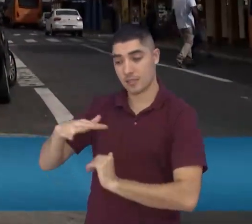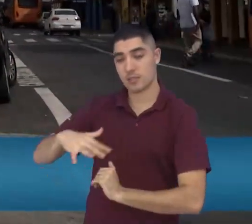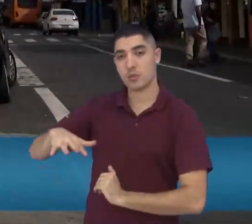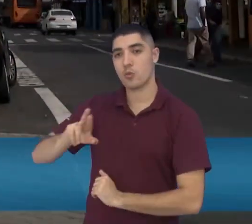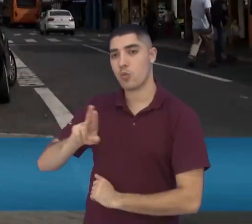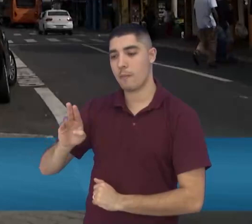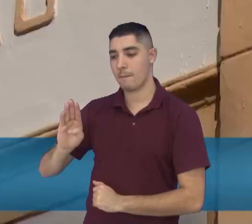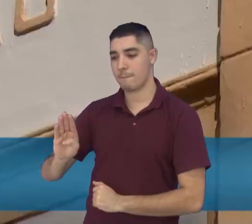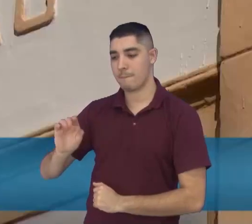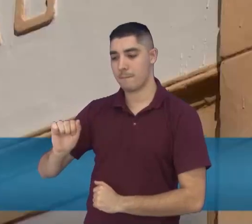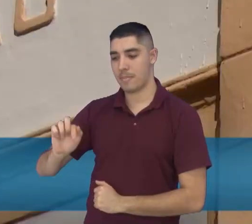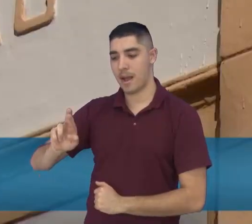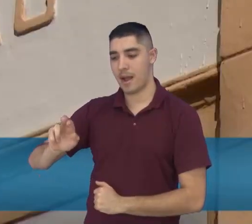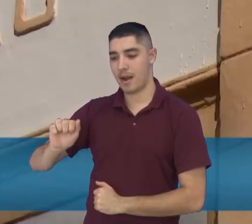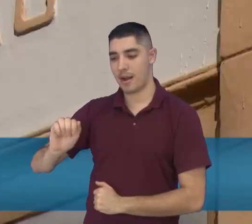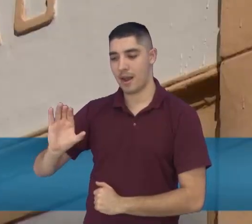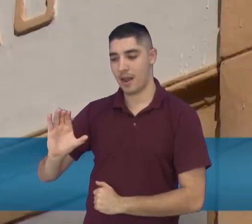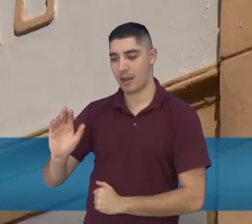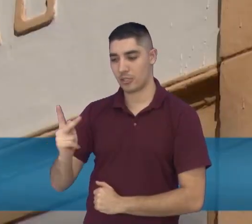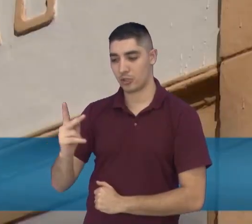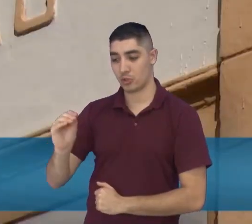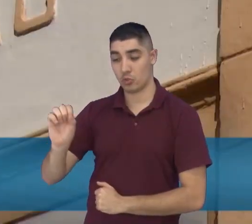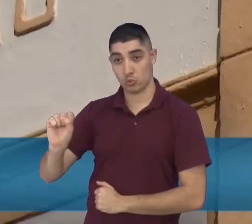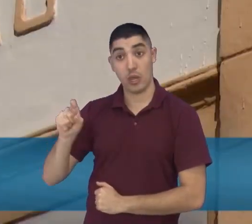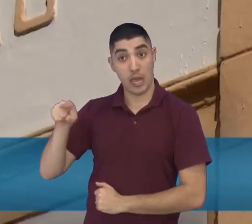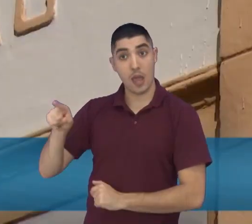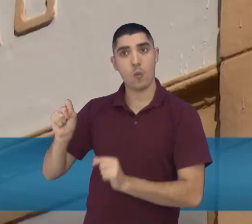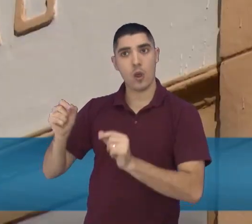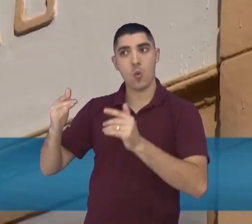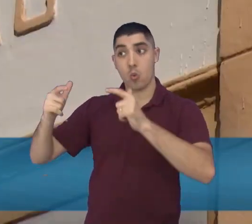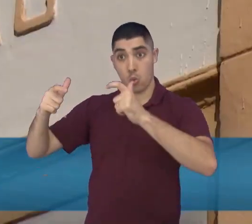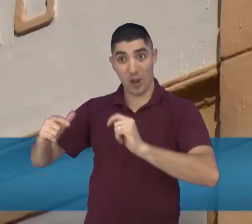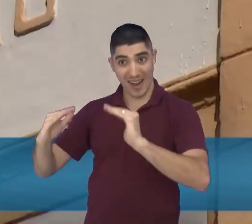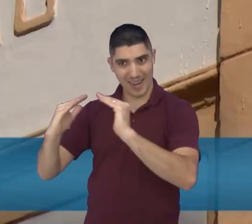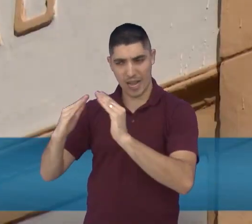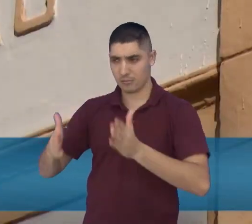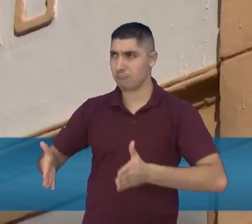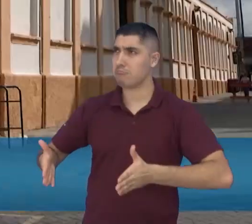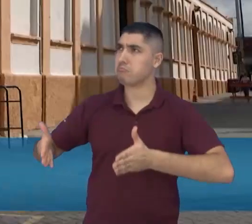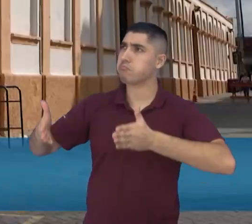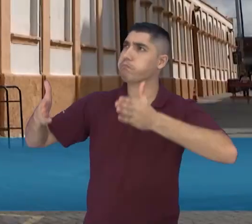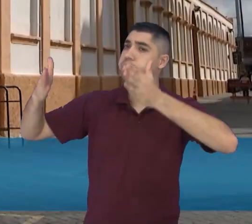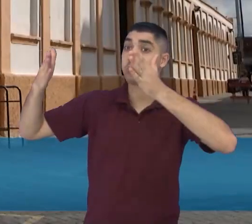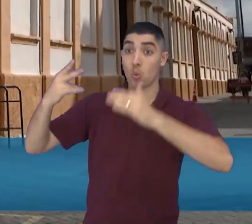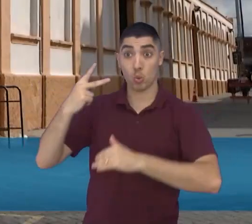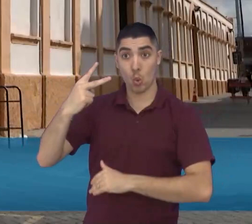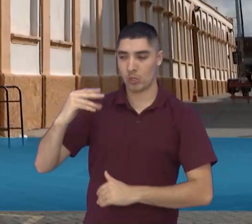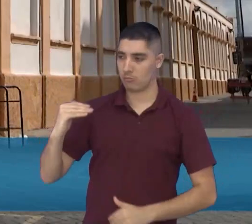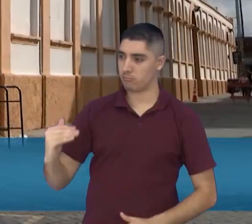andares, etc, etc. Muito bonita, de final do século, então,